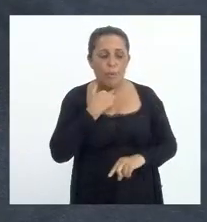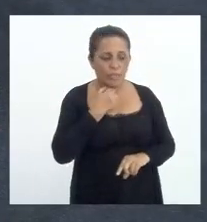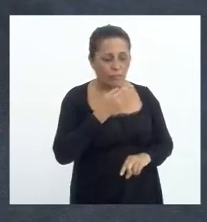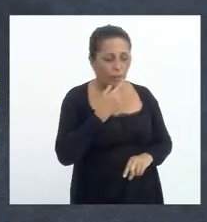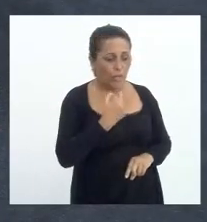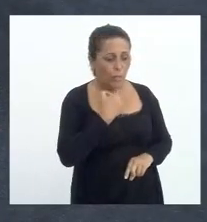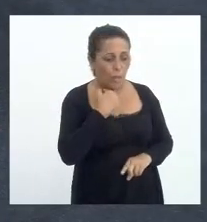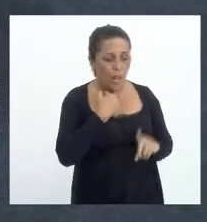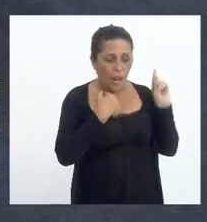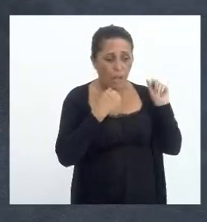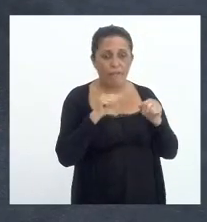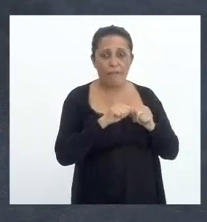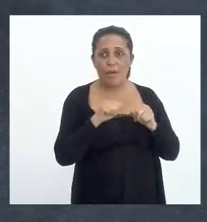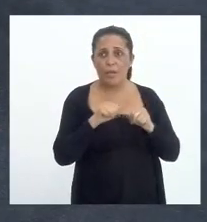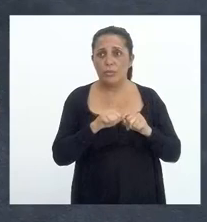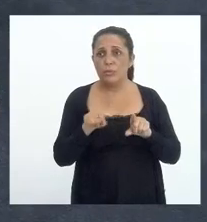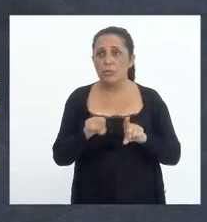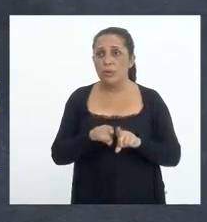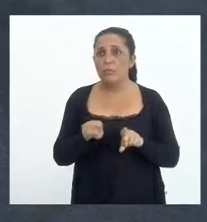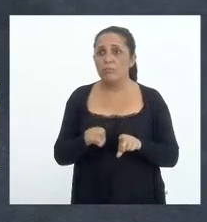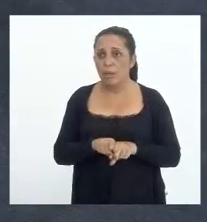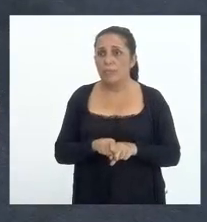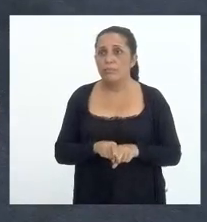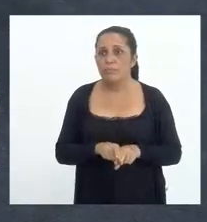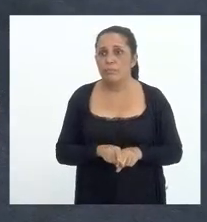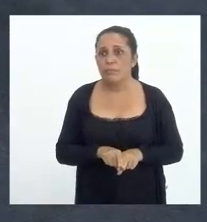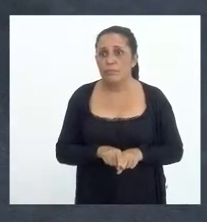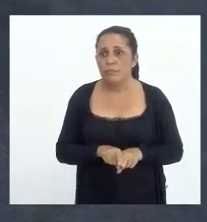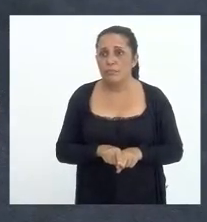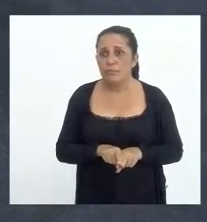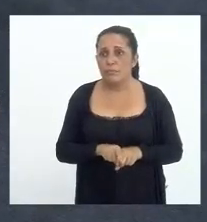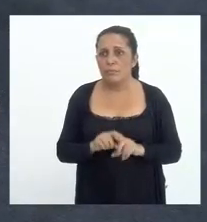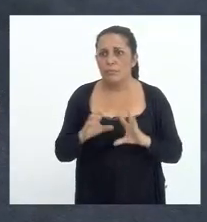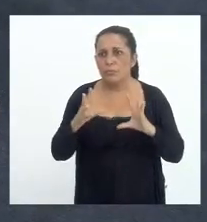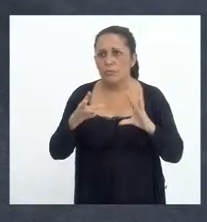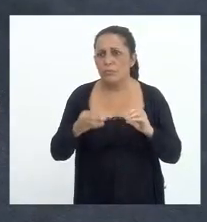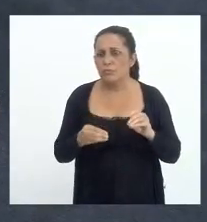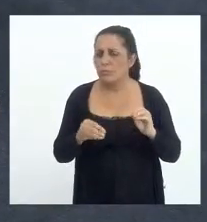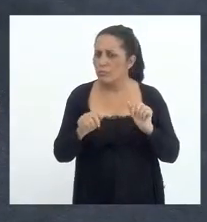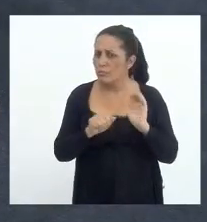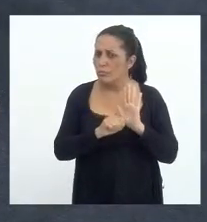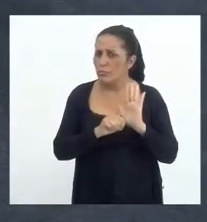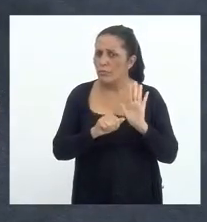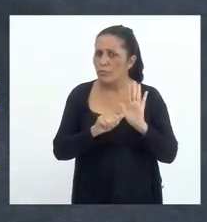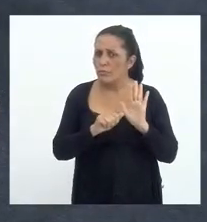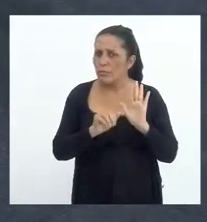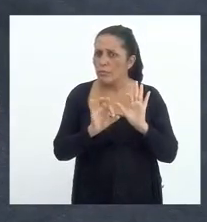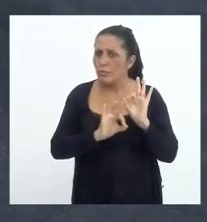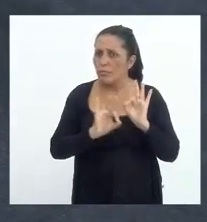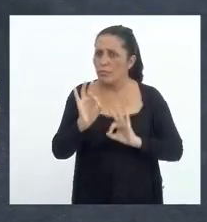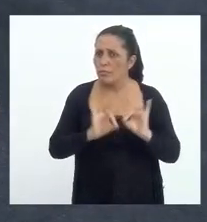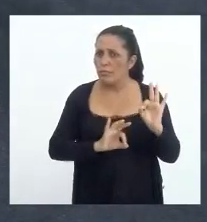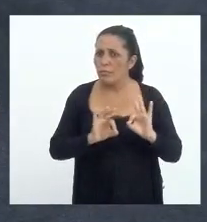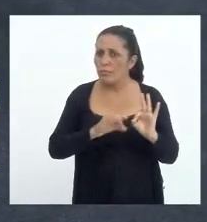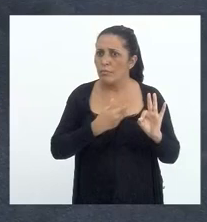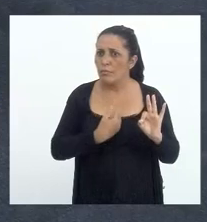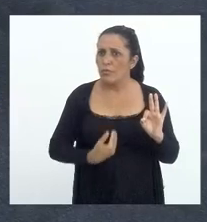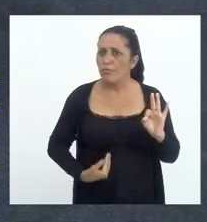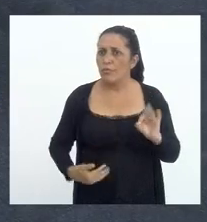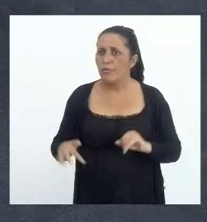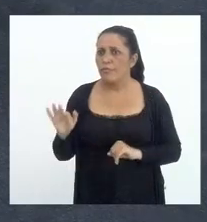lá foi feito, até o maldoso o fez no governo federal. Por que que aqui nós temos que fazer diferente?